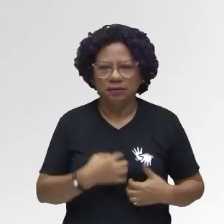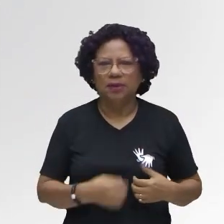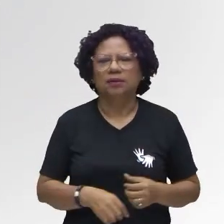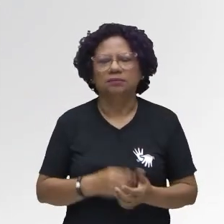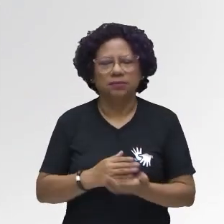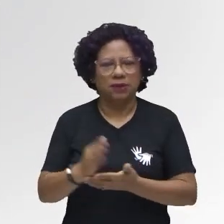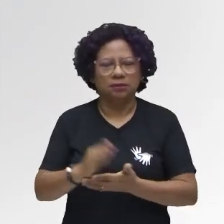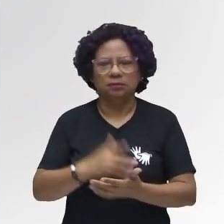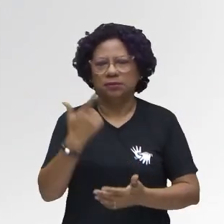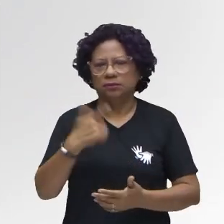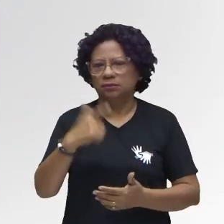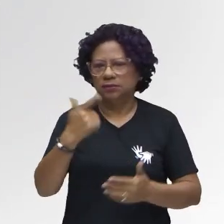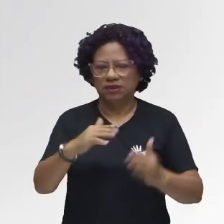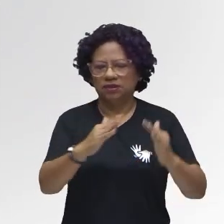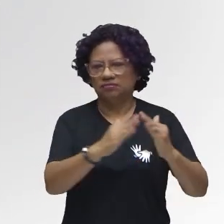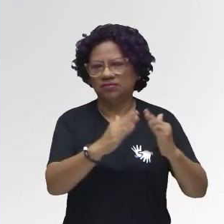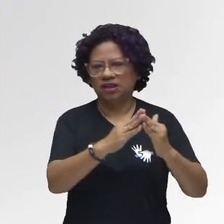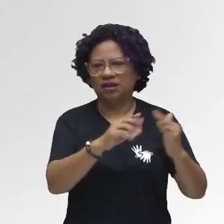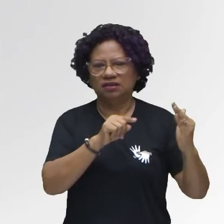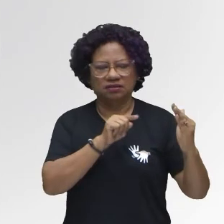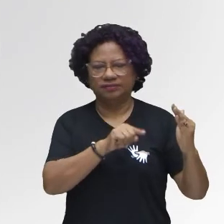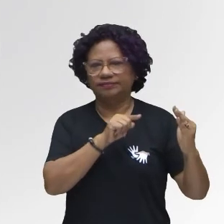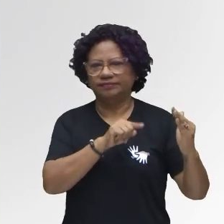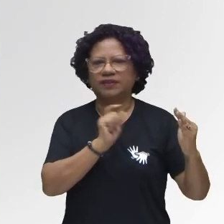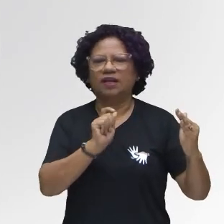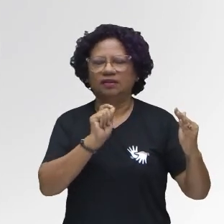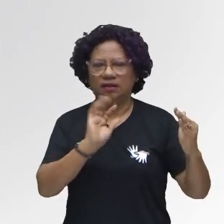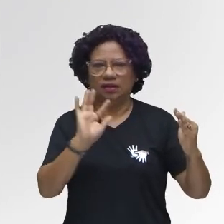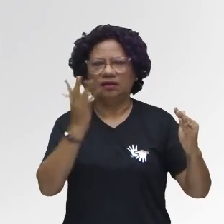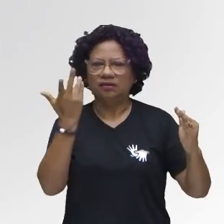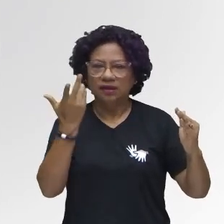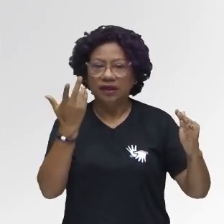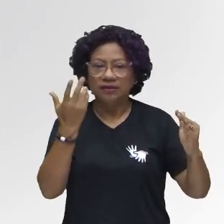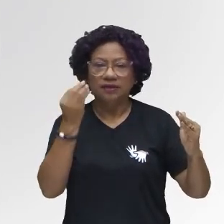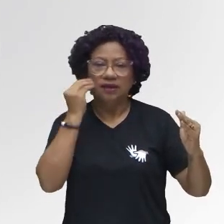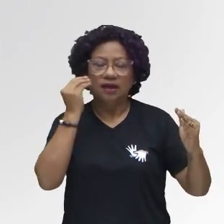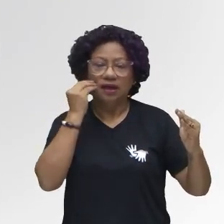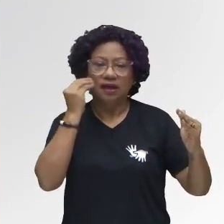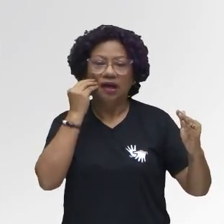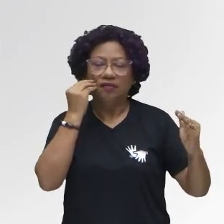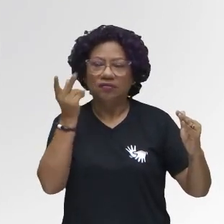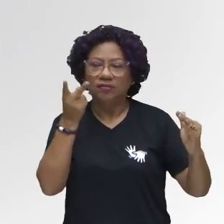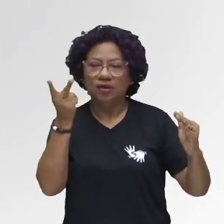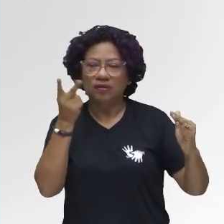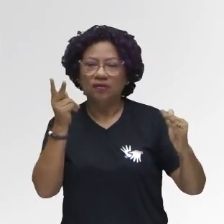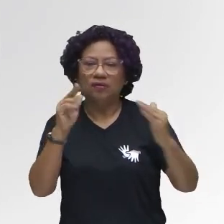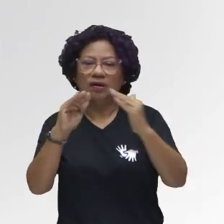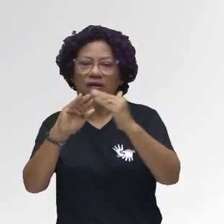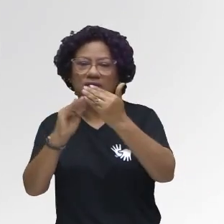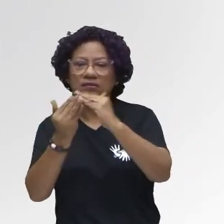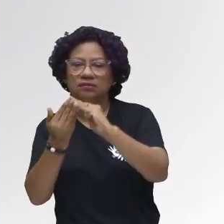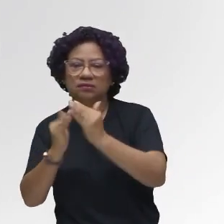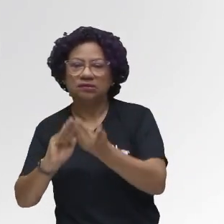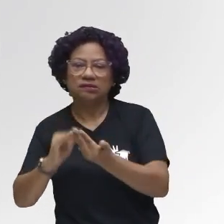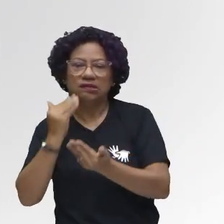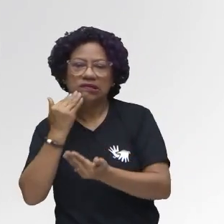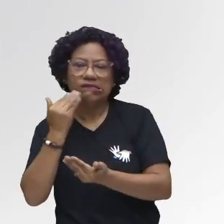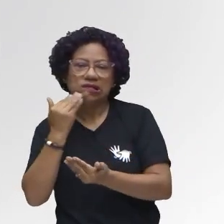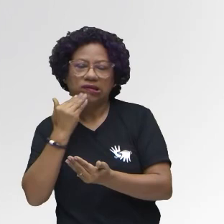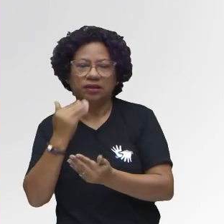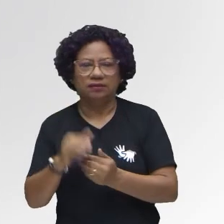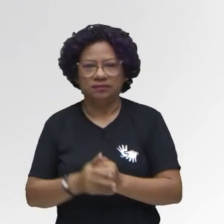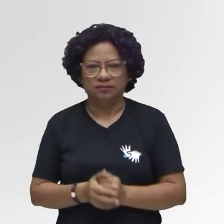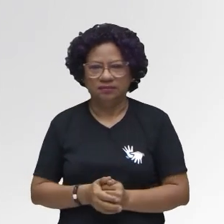ou seja, a favelização das cidades. A gente pode ver nessa imagem, que é a primeira imagem, olha só como está tudo